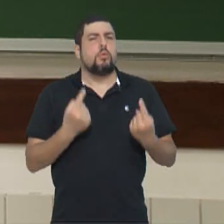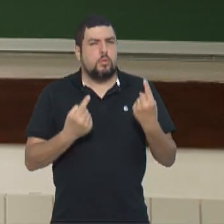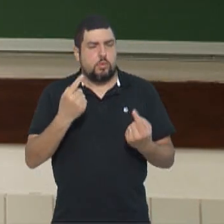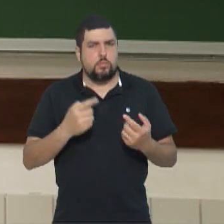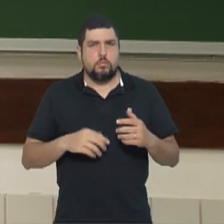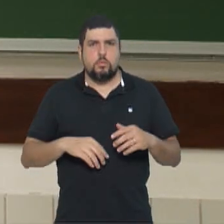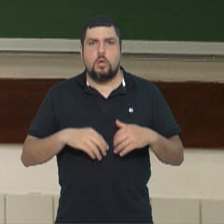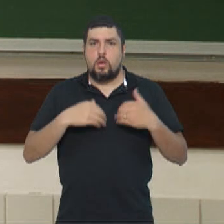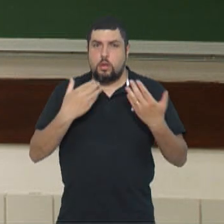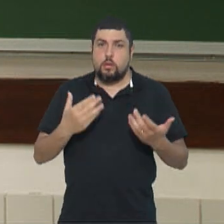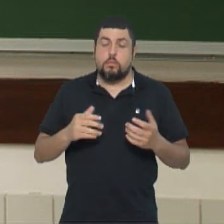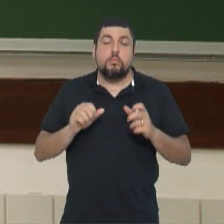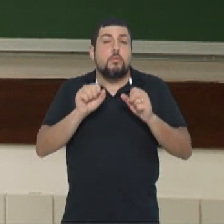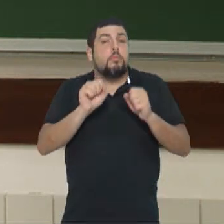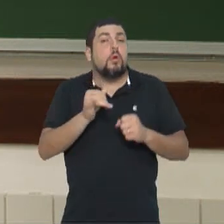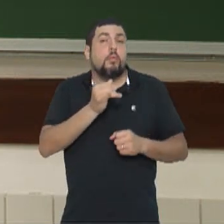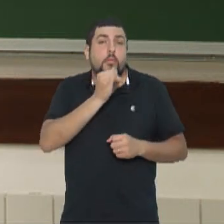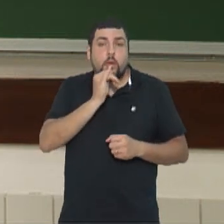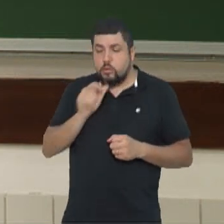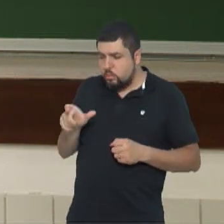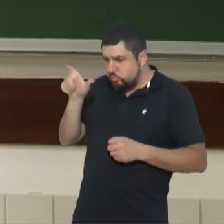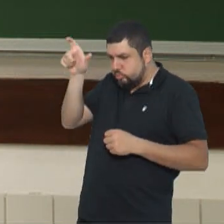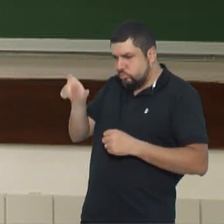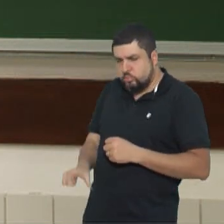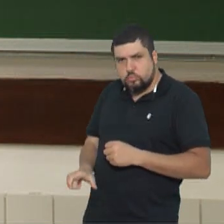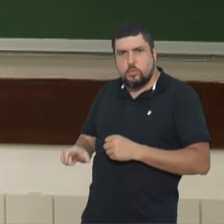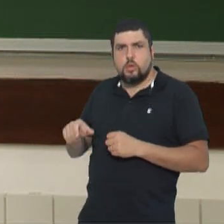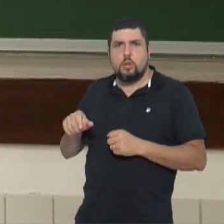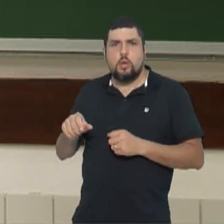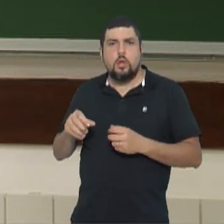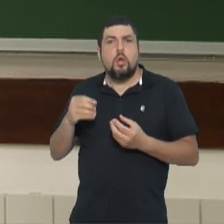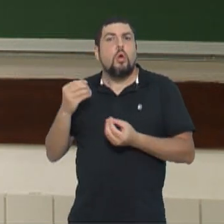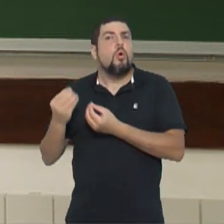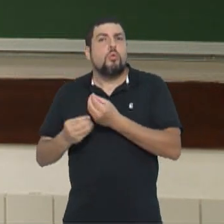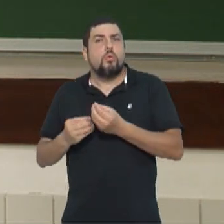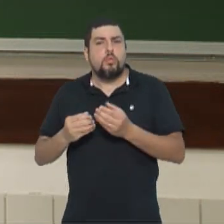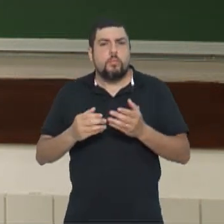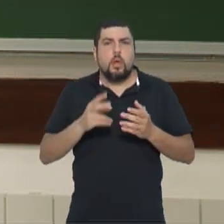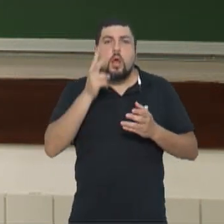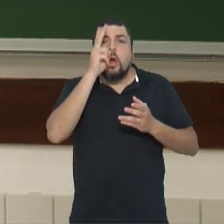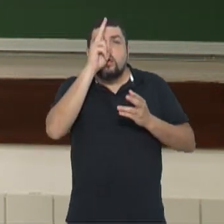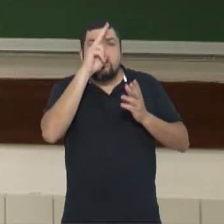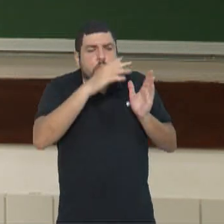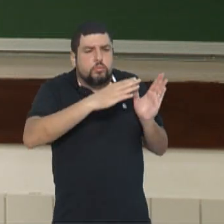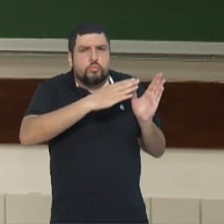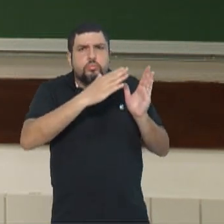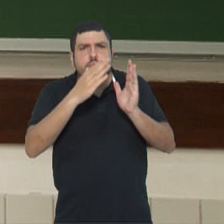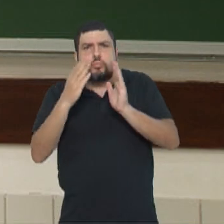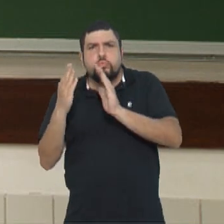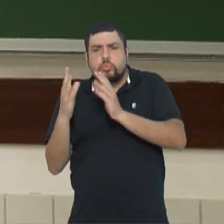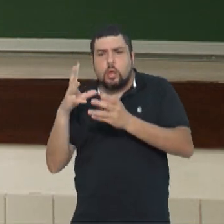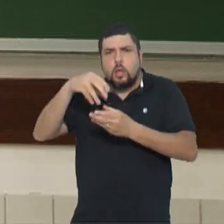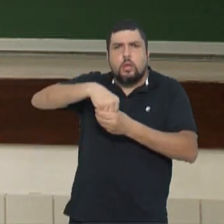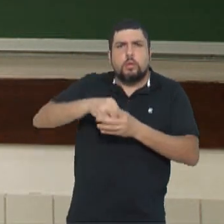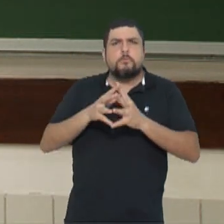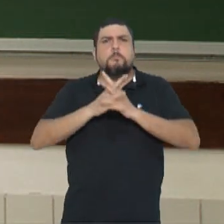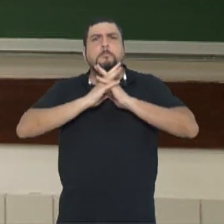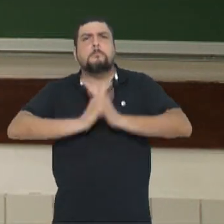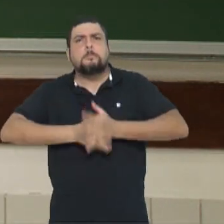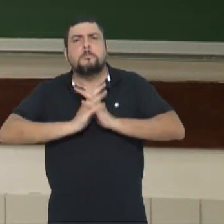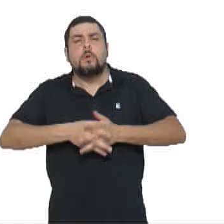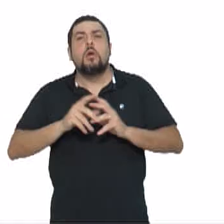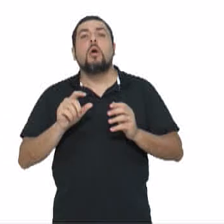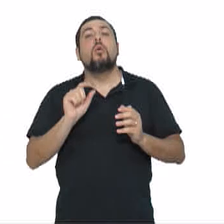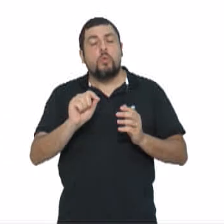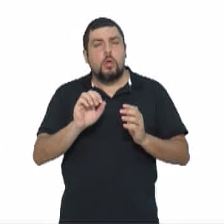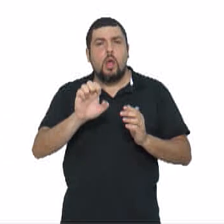ao personagem, ao tipo de conflito, são do filme, são da obra, são fatos, né? A professora colocou aqui para